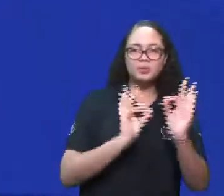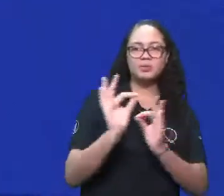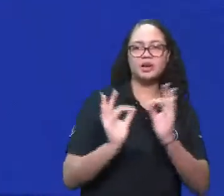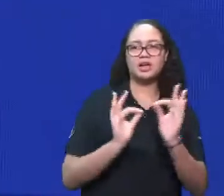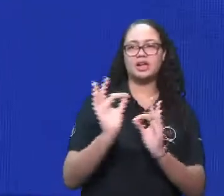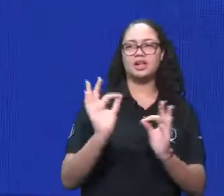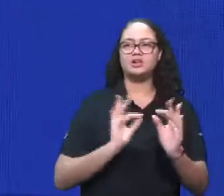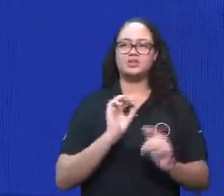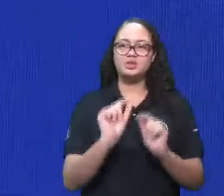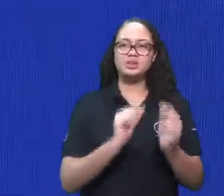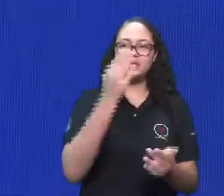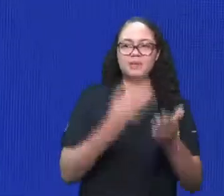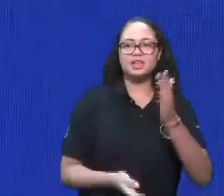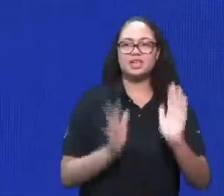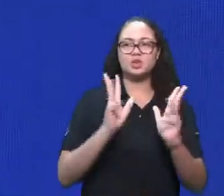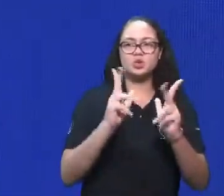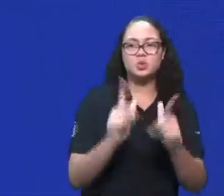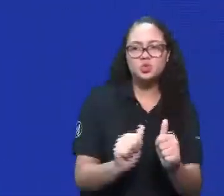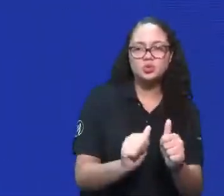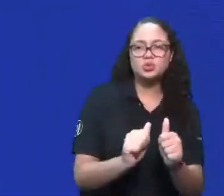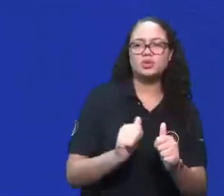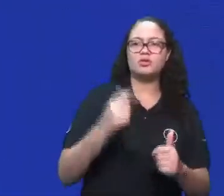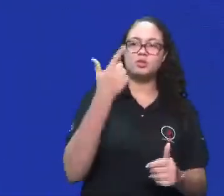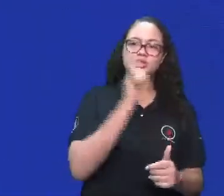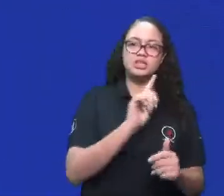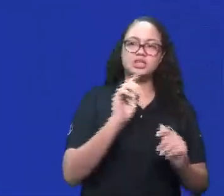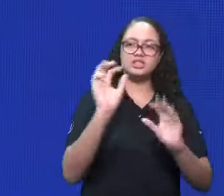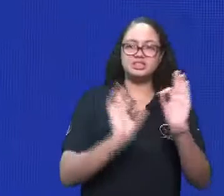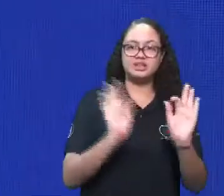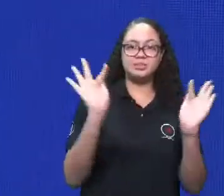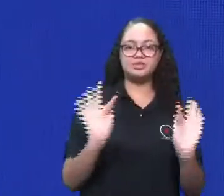tudo que tem nos próximos 5 anos para ser feliz?